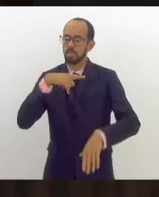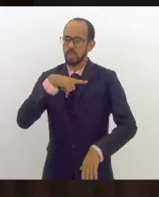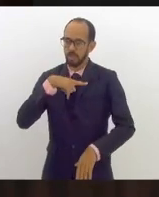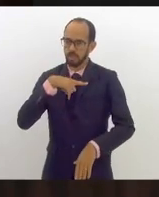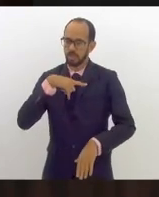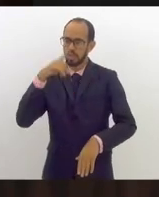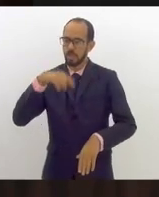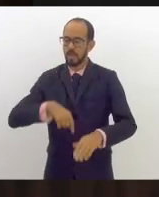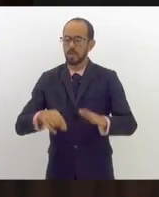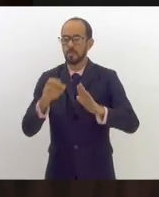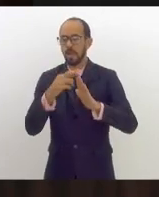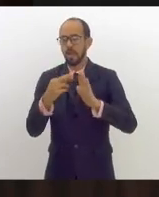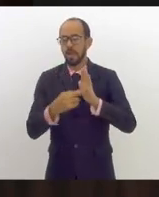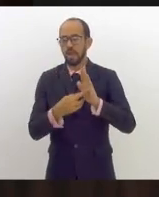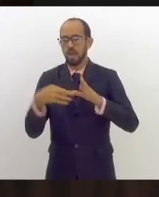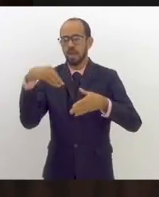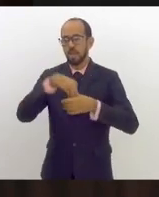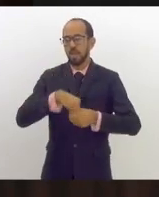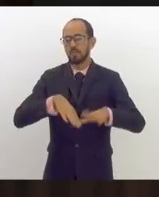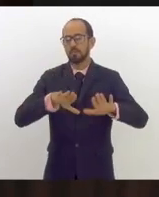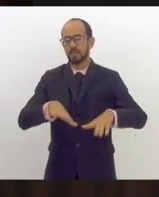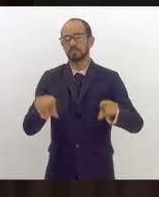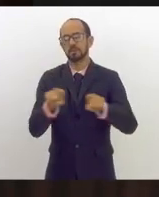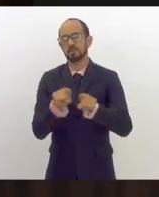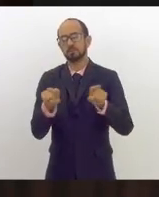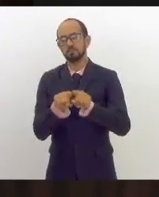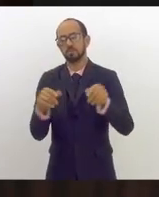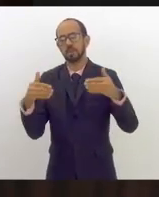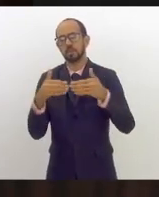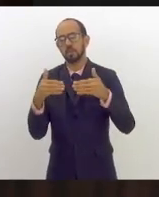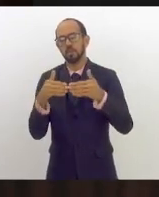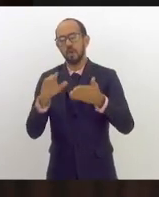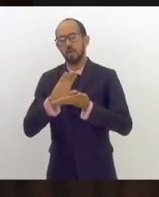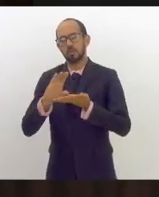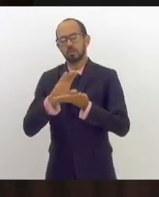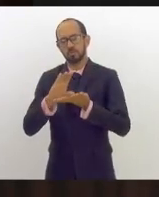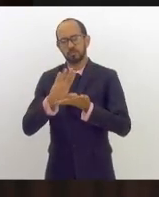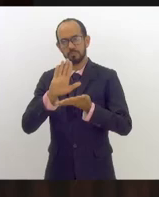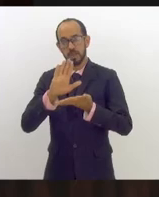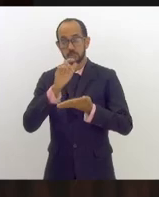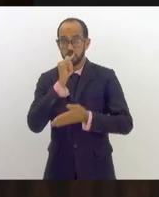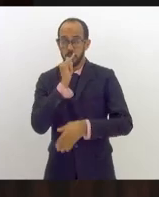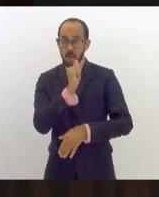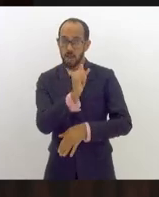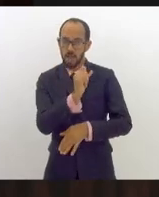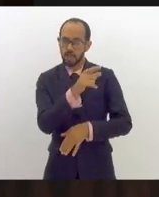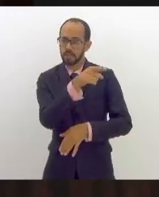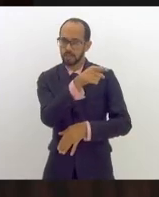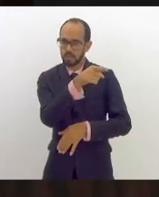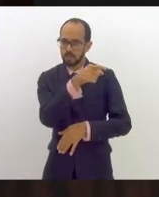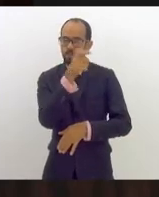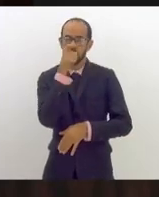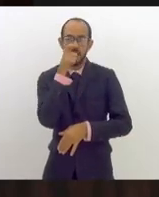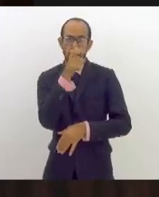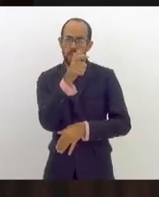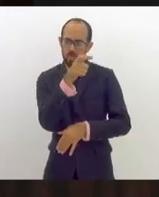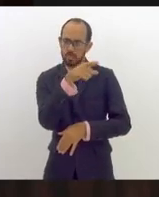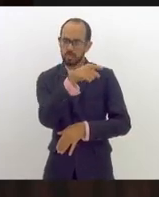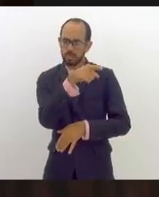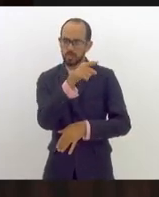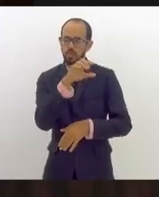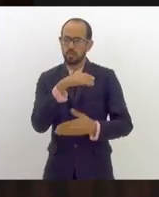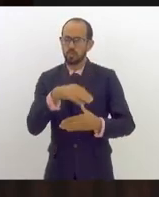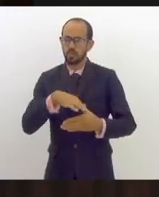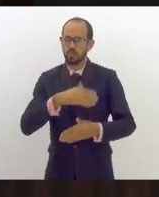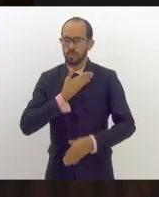regimental é uma questão constitucional mas fica um alerta para o governo e Nair não é nada com o deputado Dr